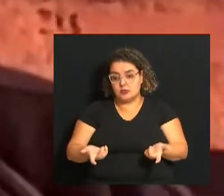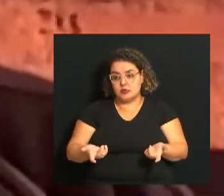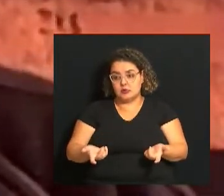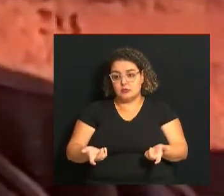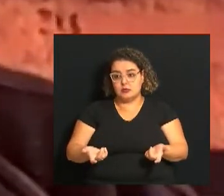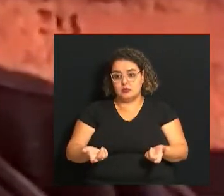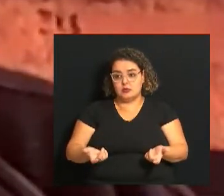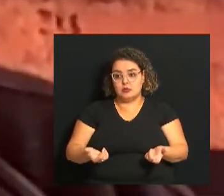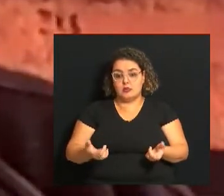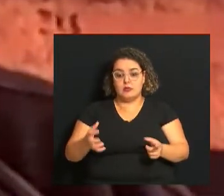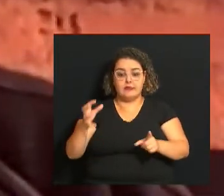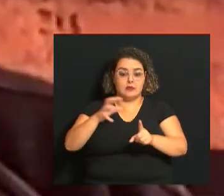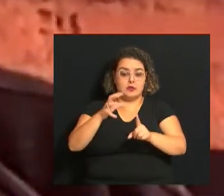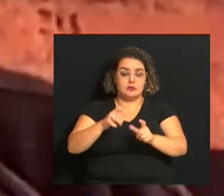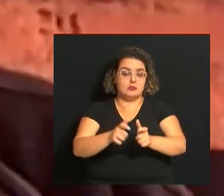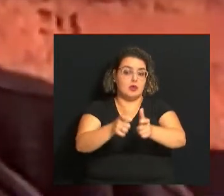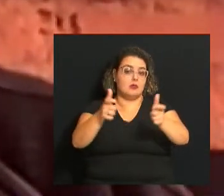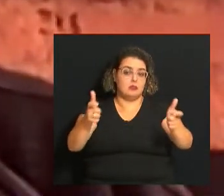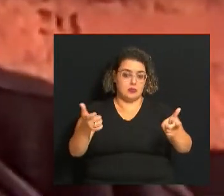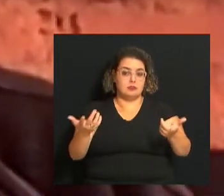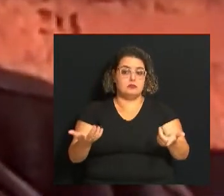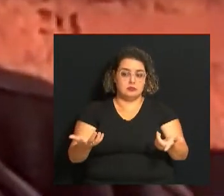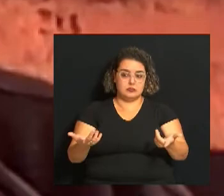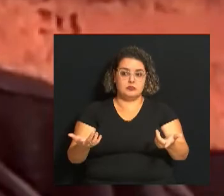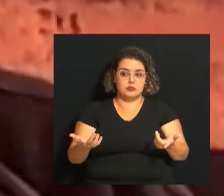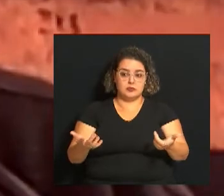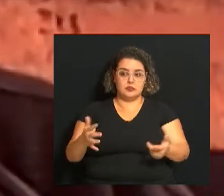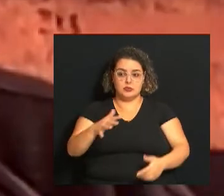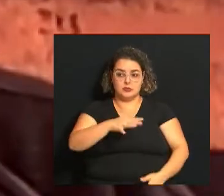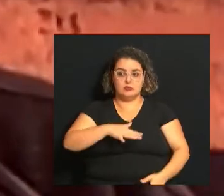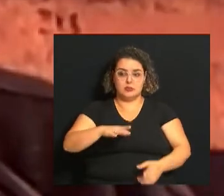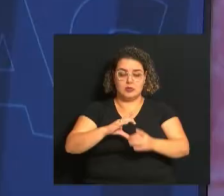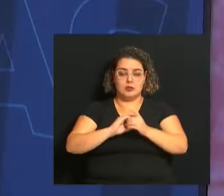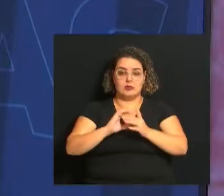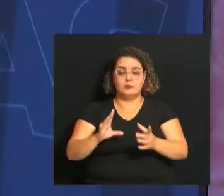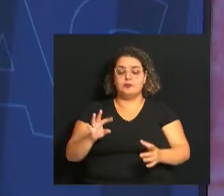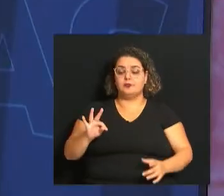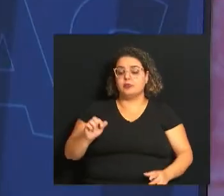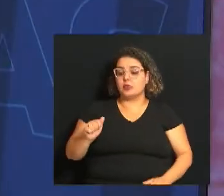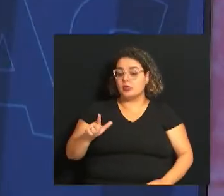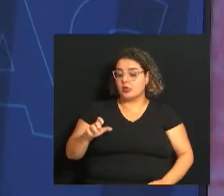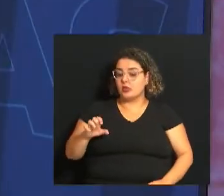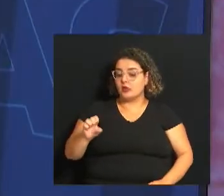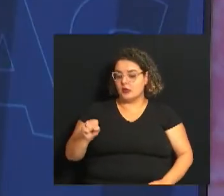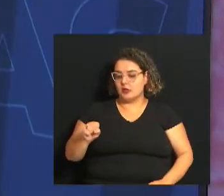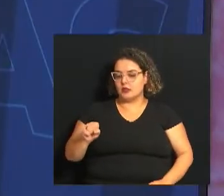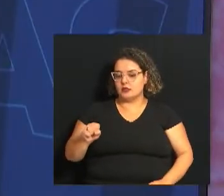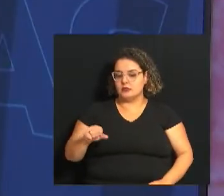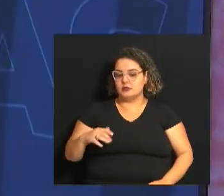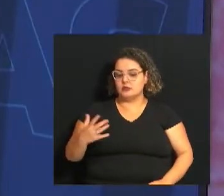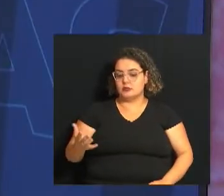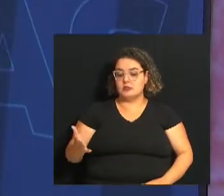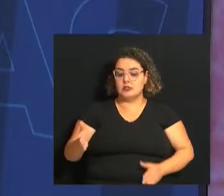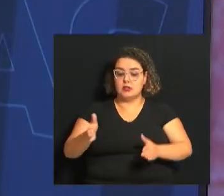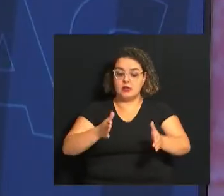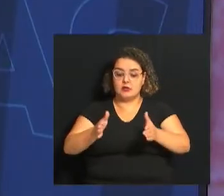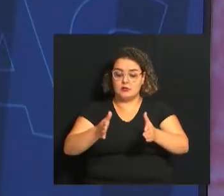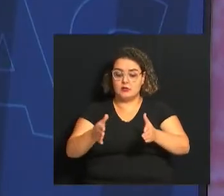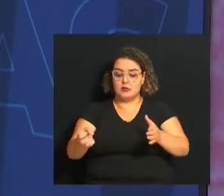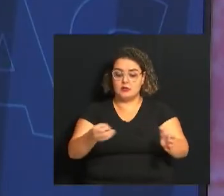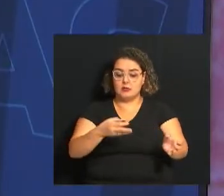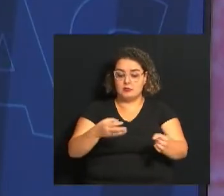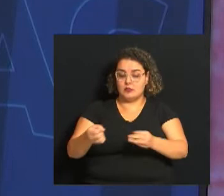maioria, como deveria se esperar de um regime democrático. Ô, Thales, sobre essa era que nós estamos vivendo